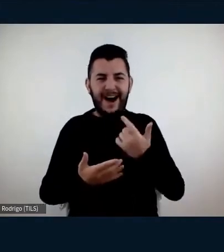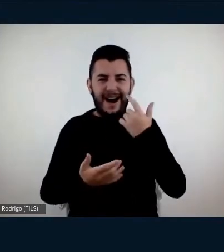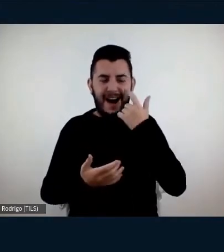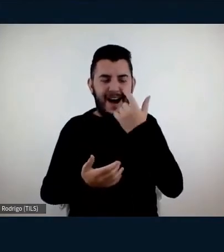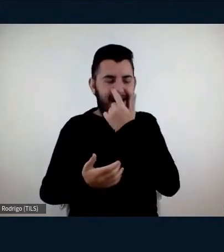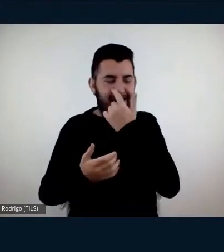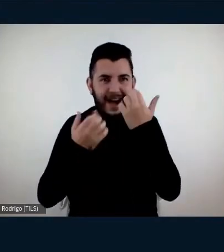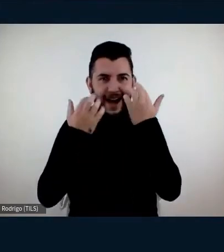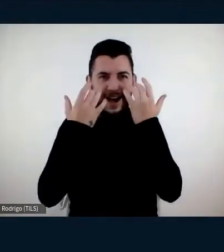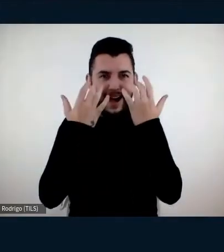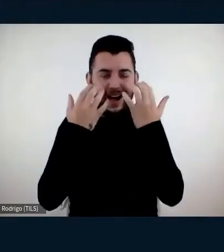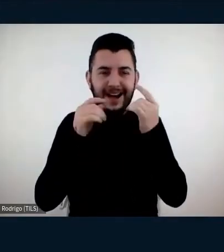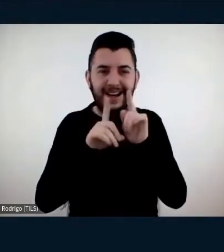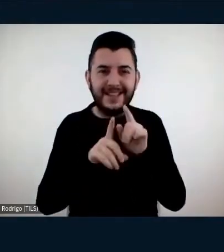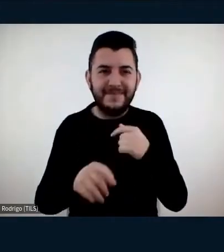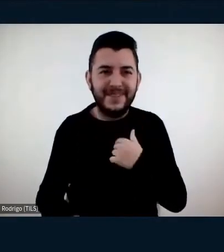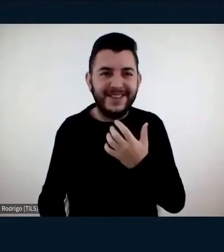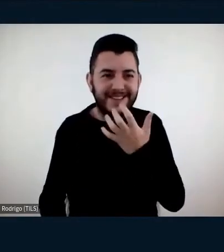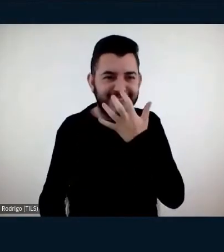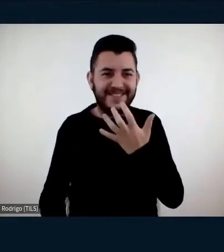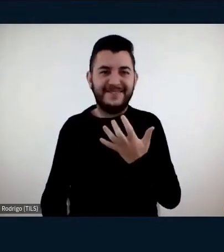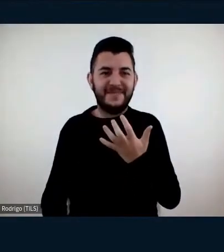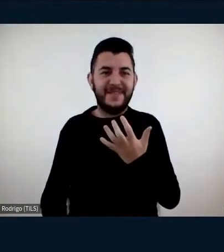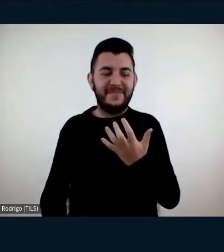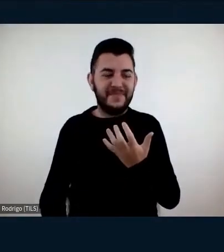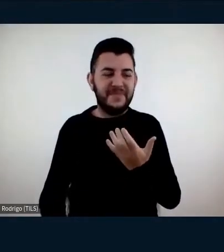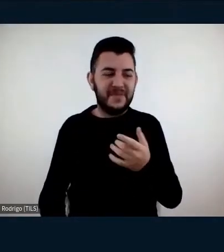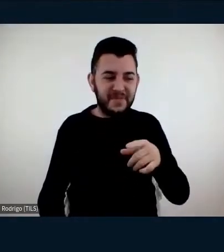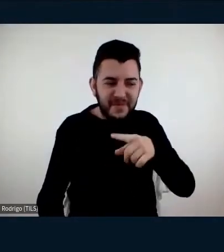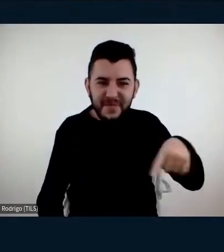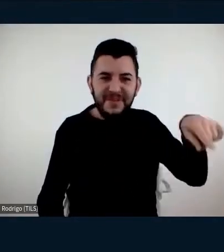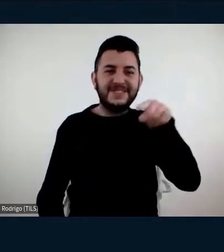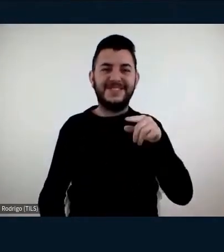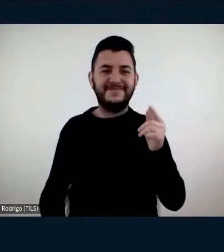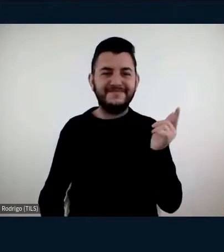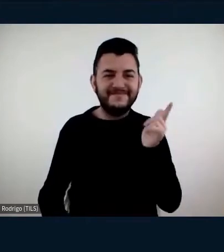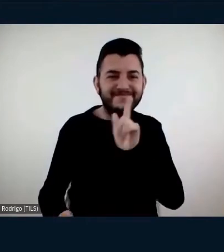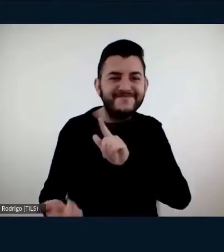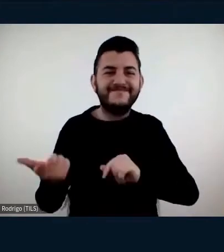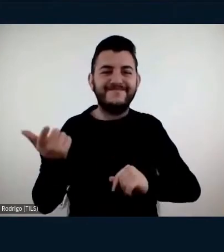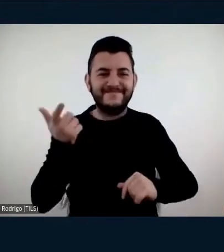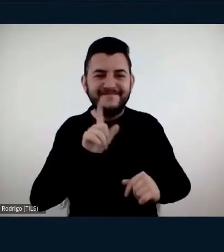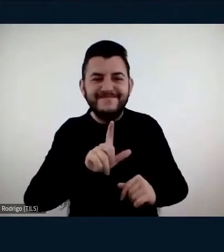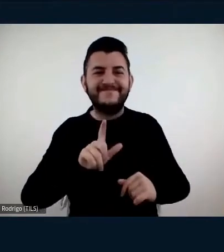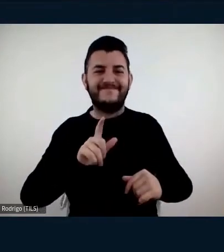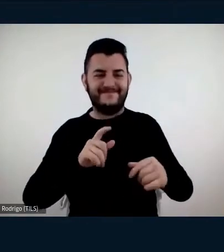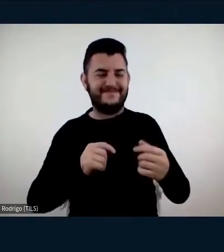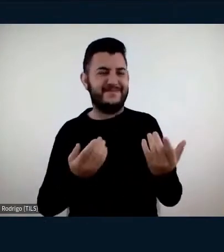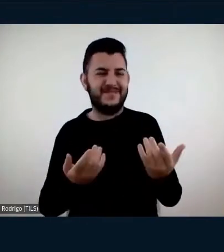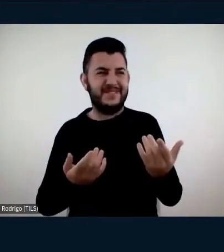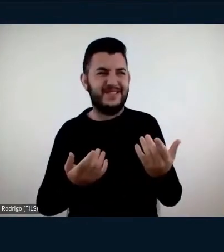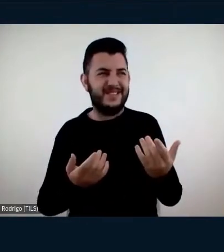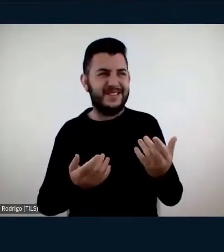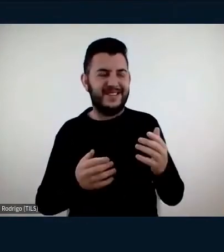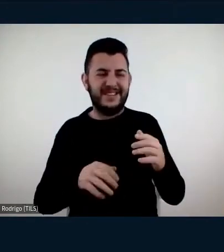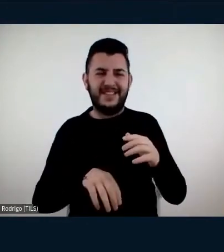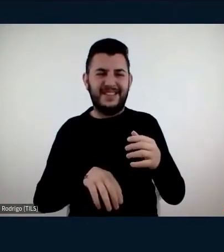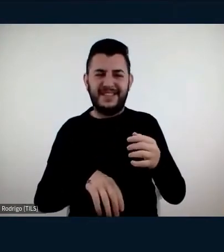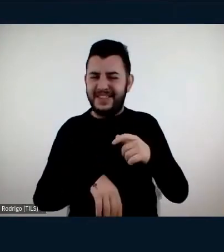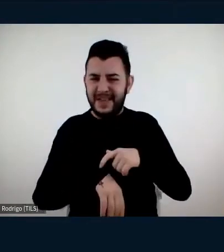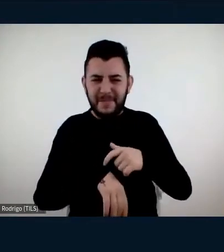vocês conseguiram, assim, aos poucos, em tão pouco tempo, né, talvez 10, 15 anos, né,